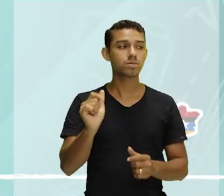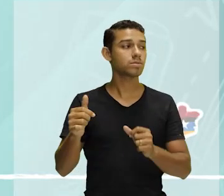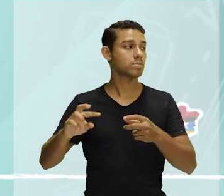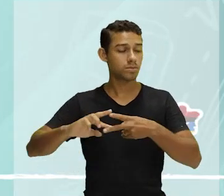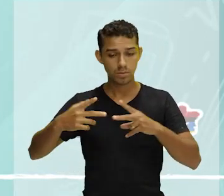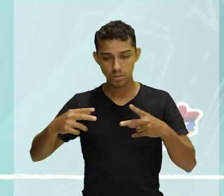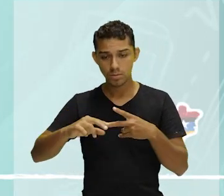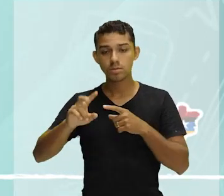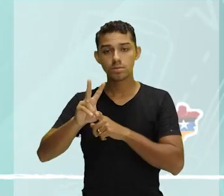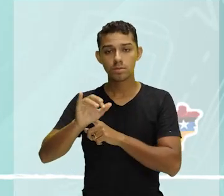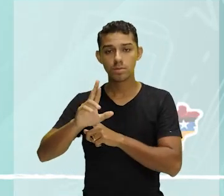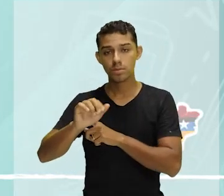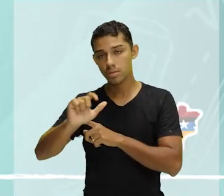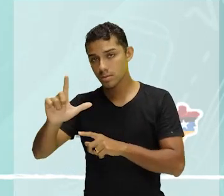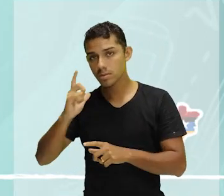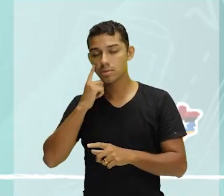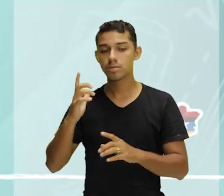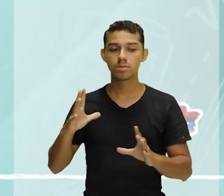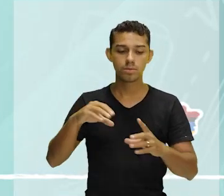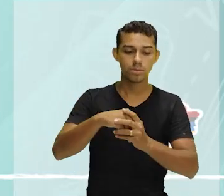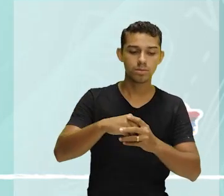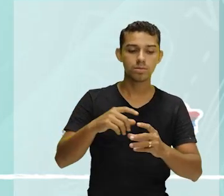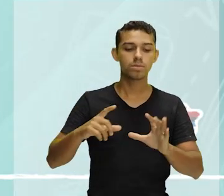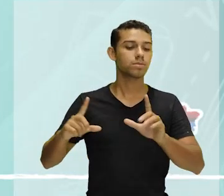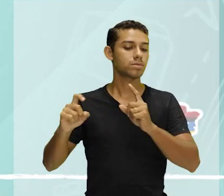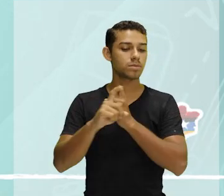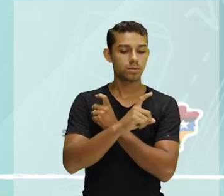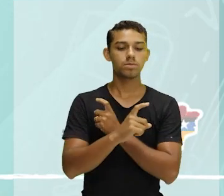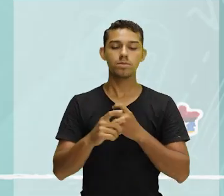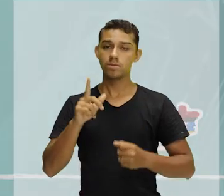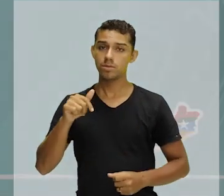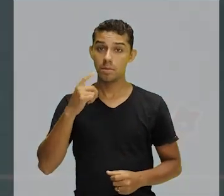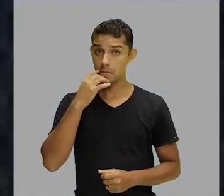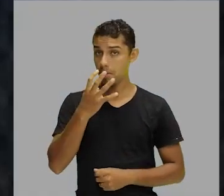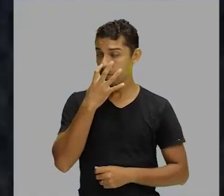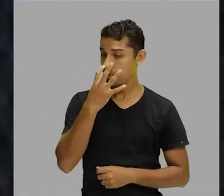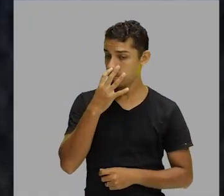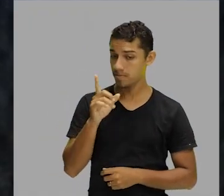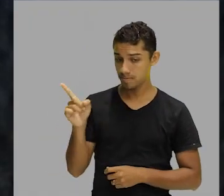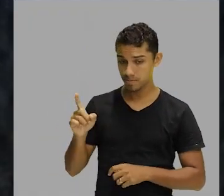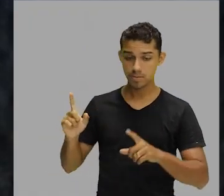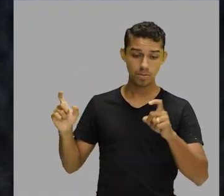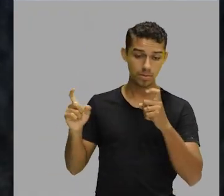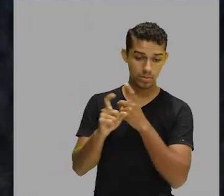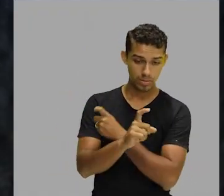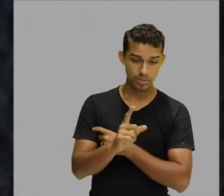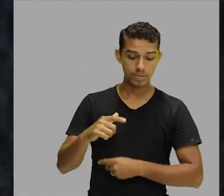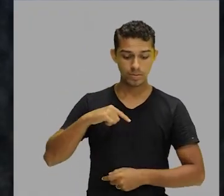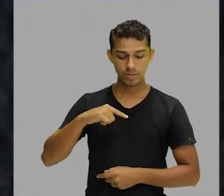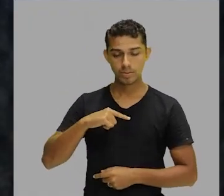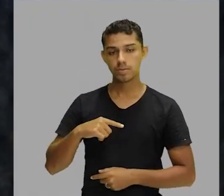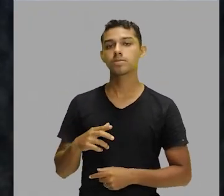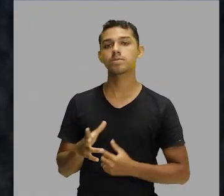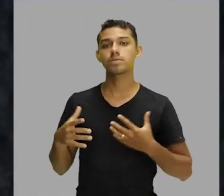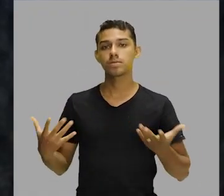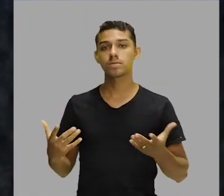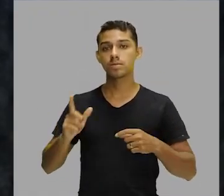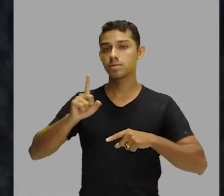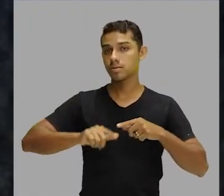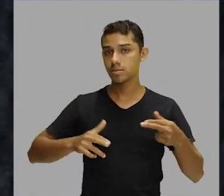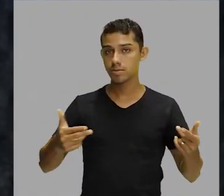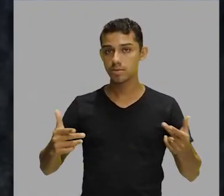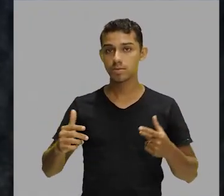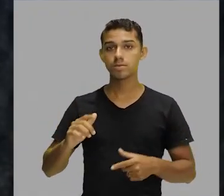fazer parte do DNA bacteriano. Agora perceba que essa bactéria ela tem no seu